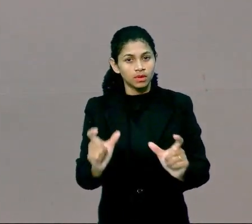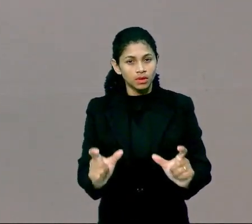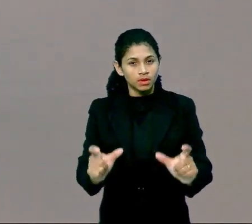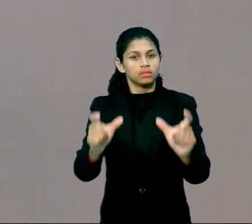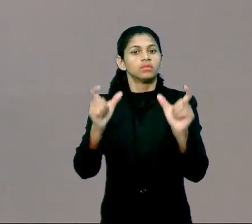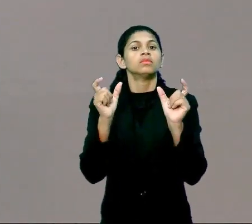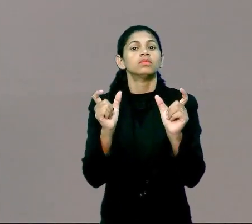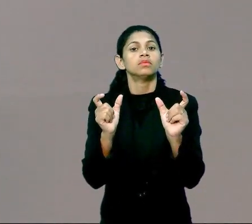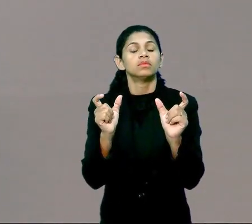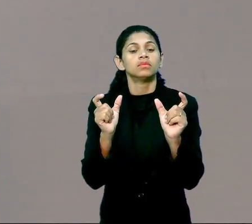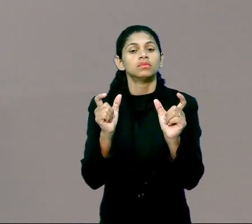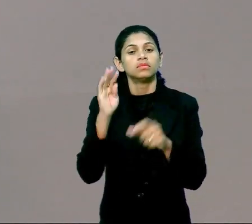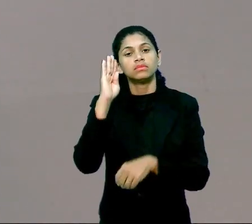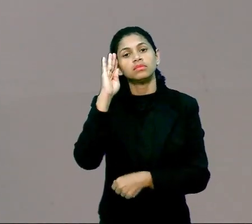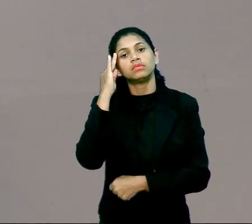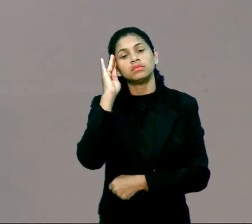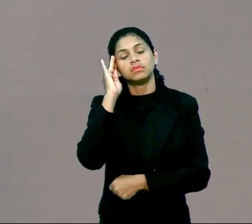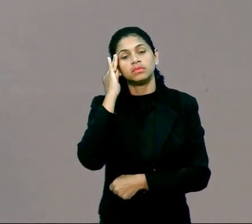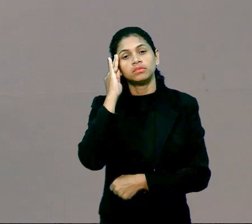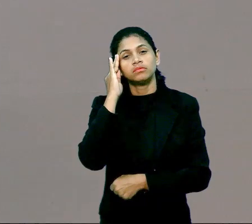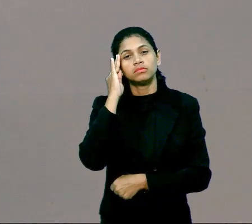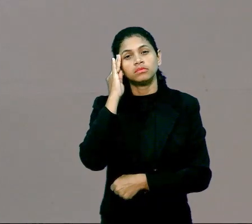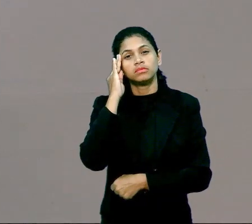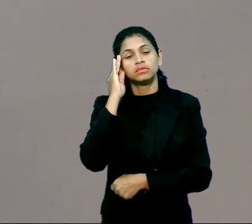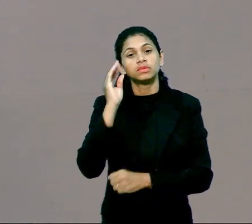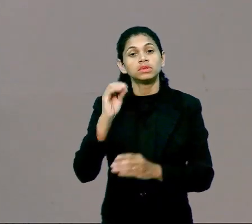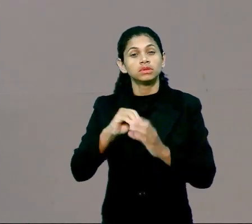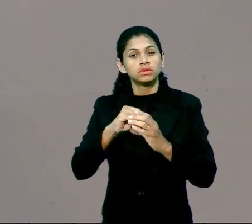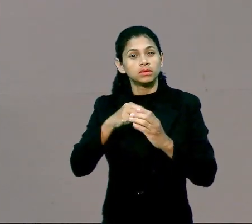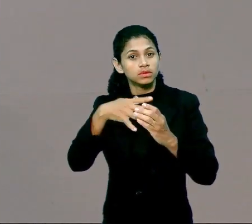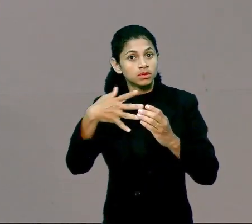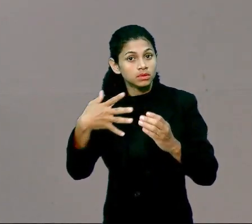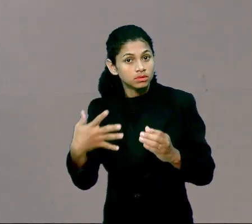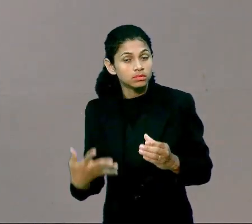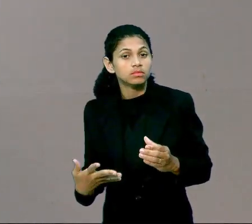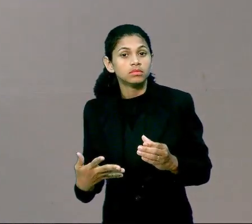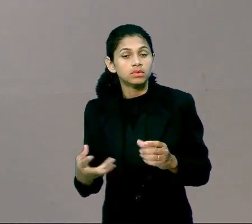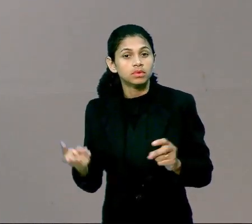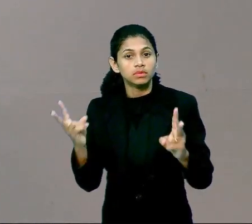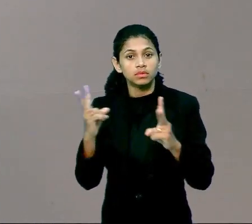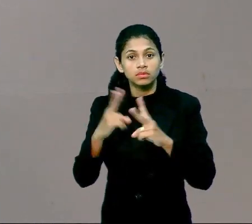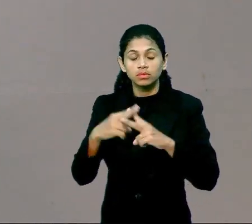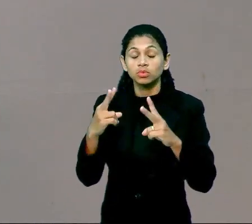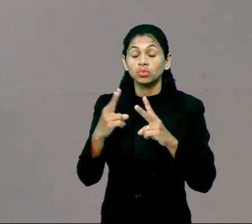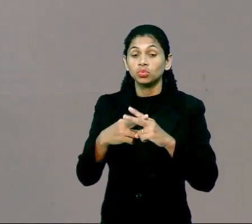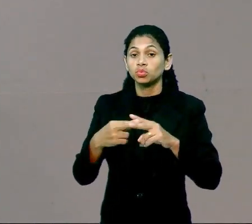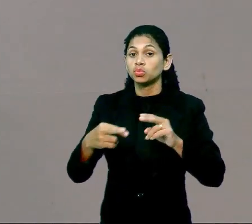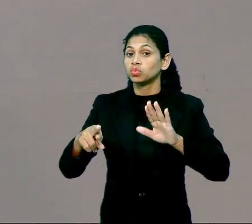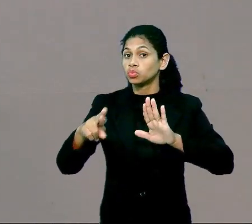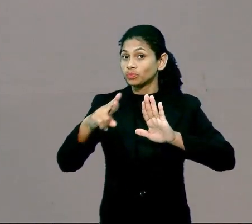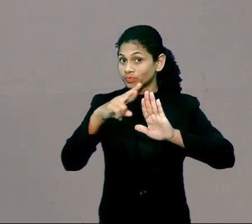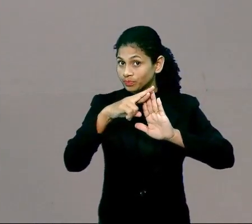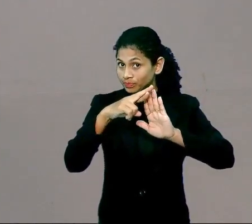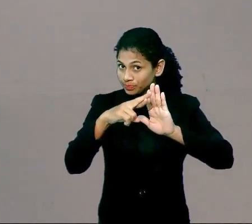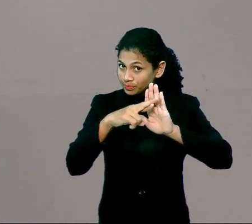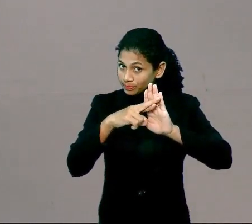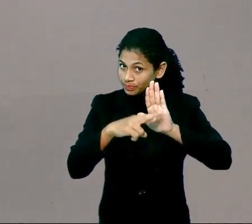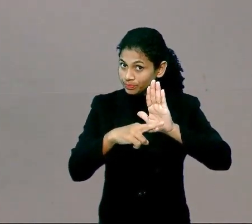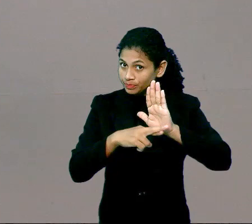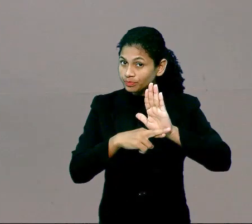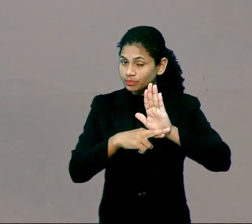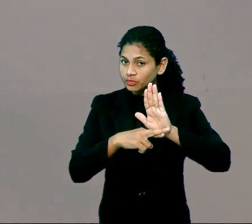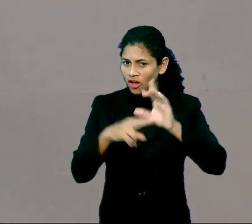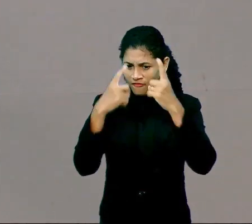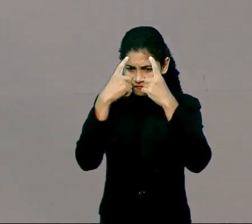forma: entender que o aspecto luta é uma prática esportiva regulamentada. O aspecto